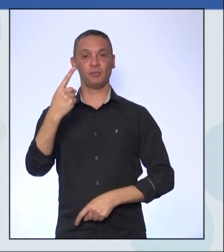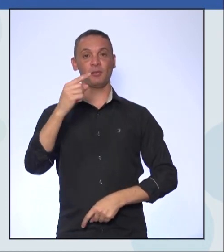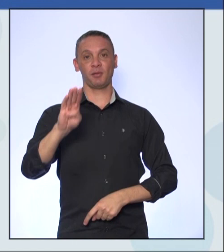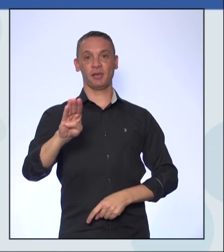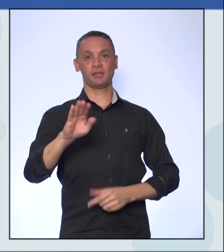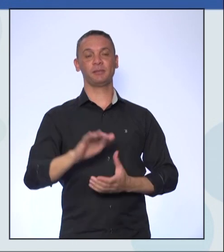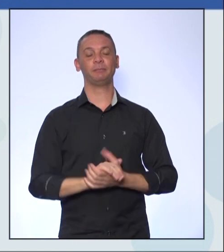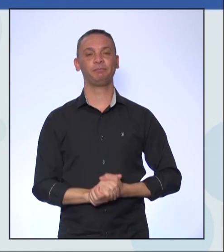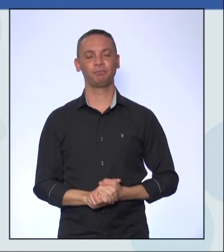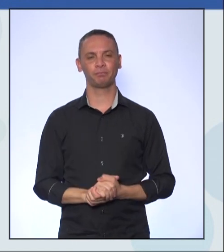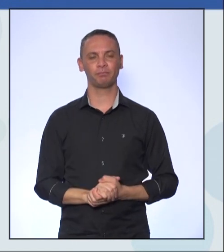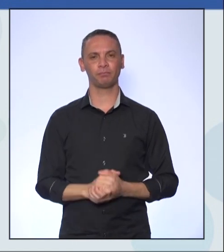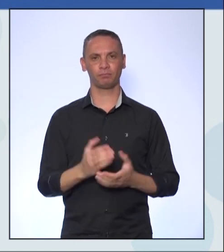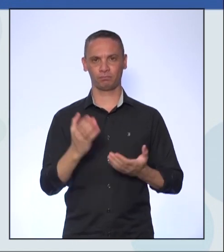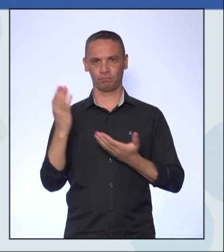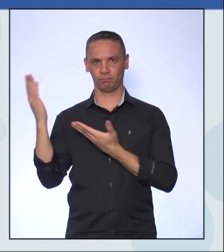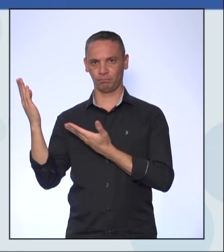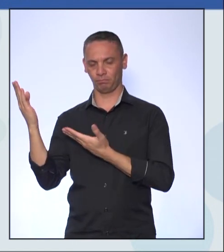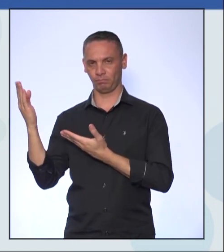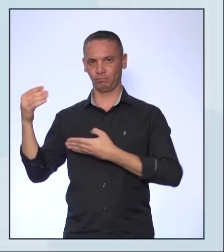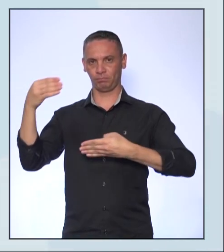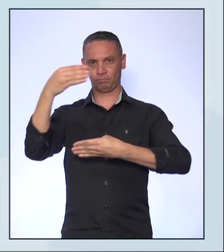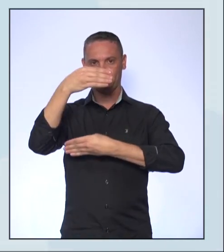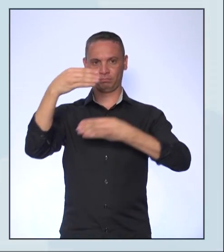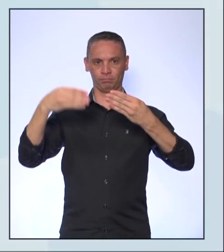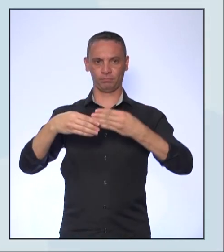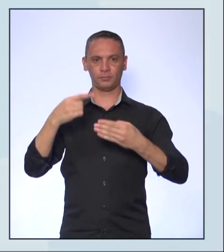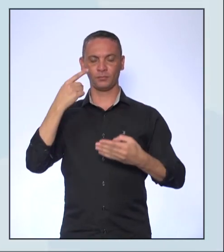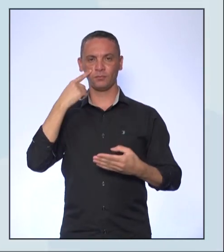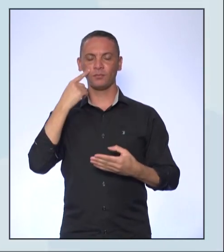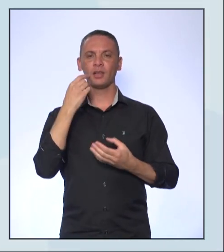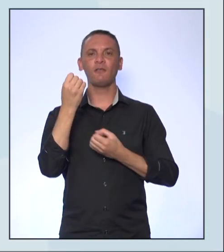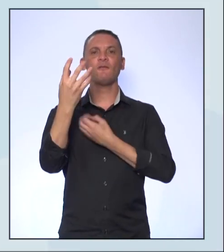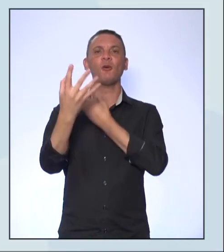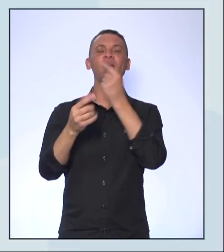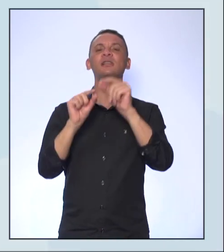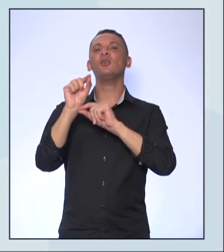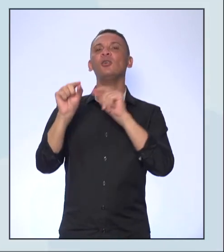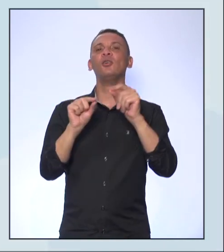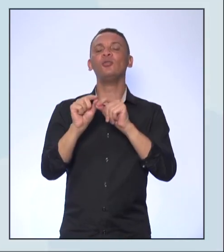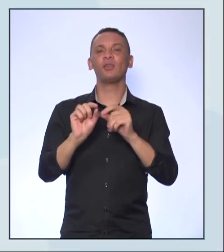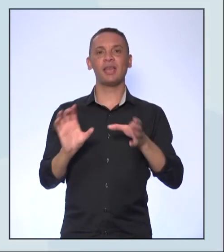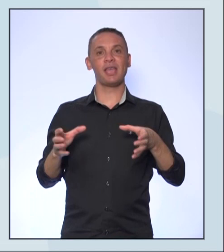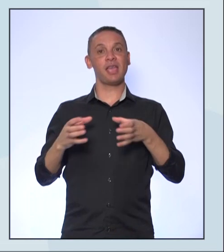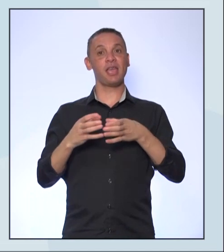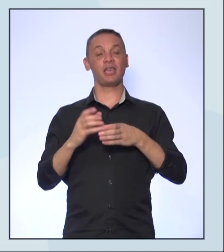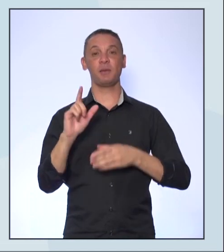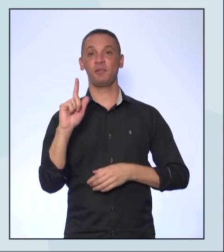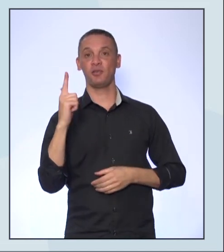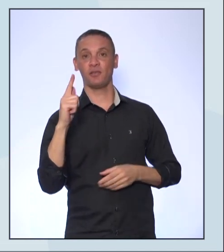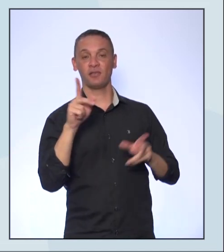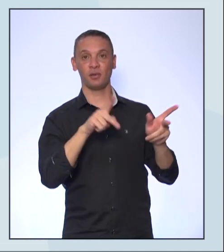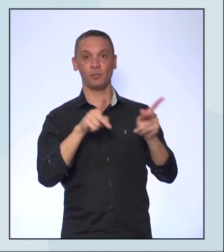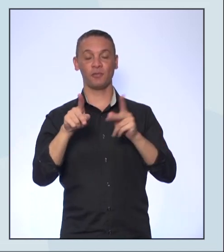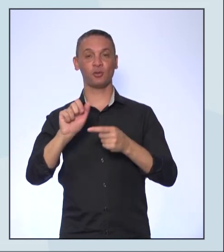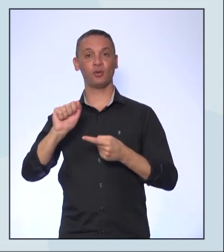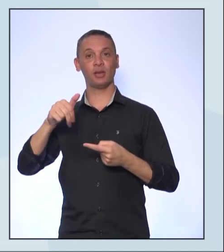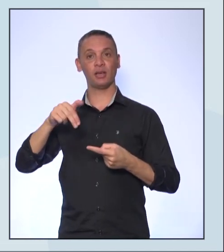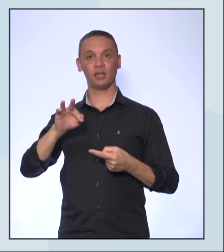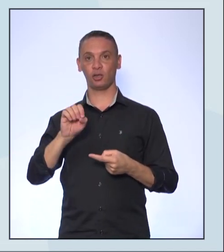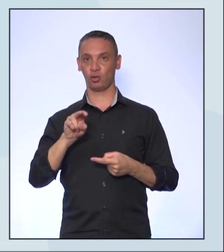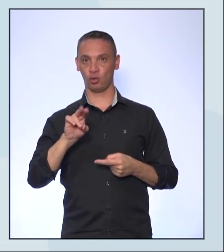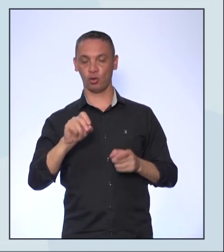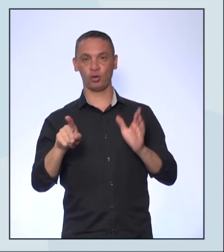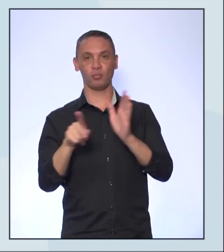No próximo slide, nós vamos ter aí as informações da nossa equipe. Professor Antônio, que está aqui, que